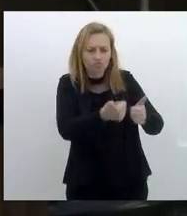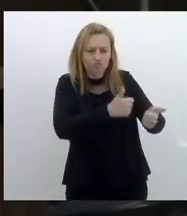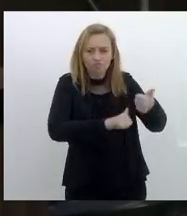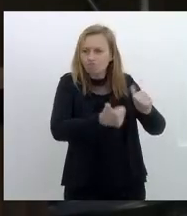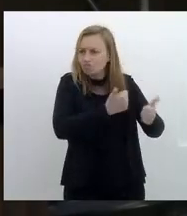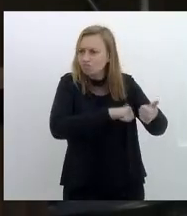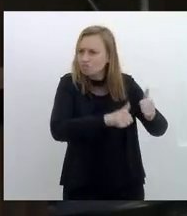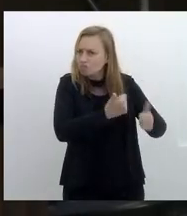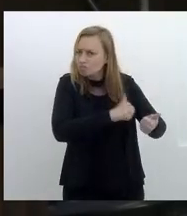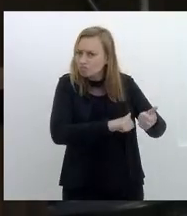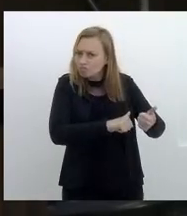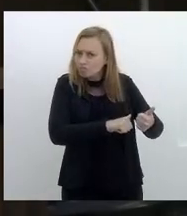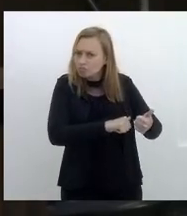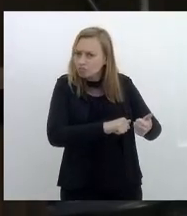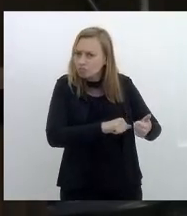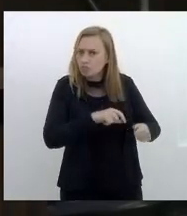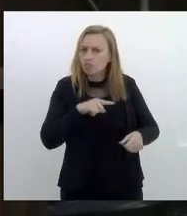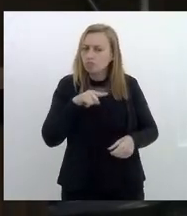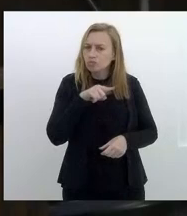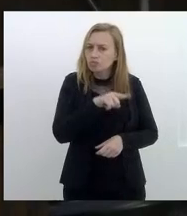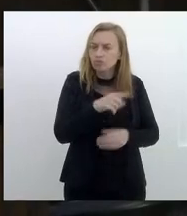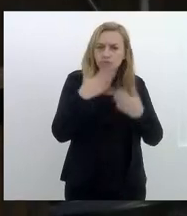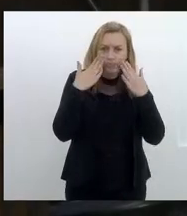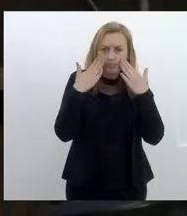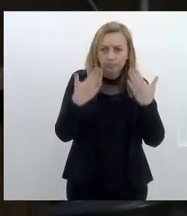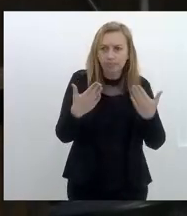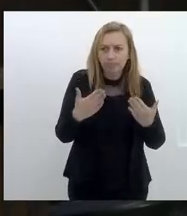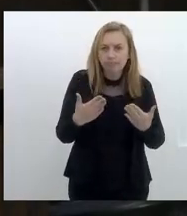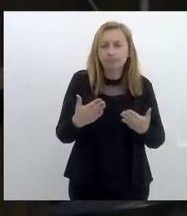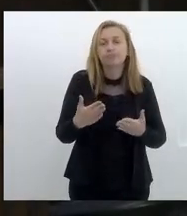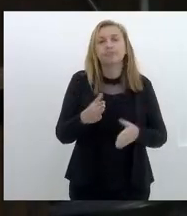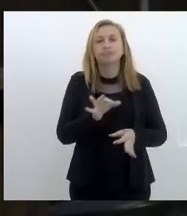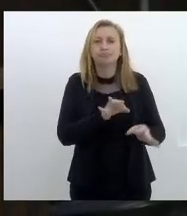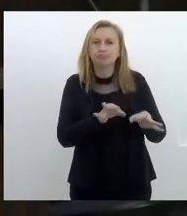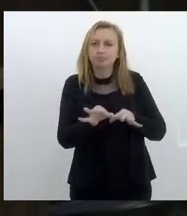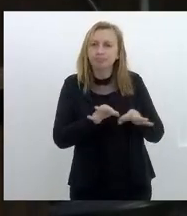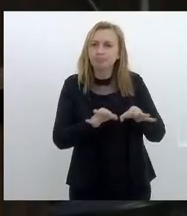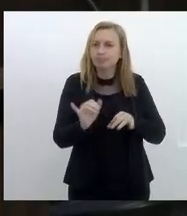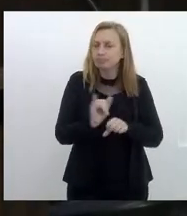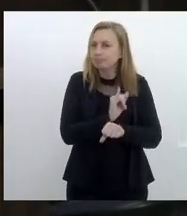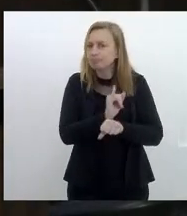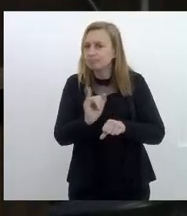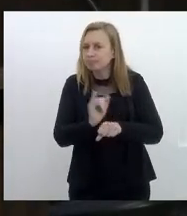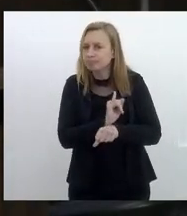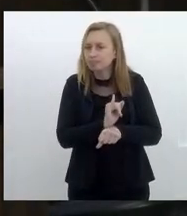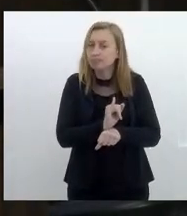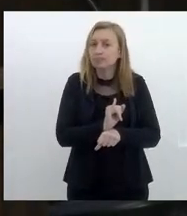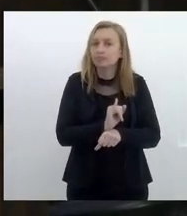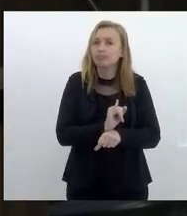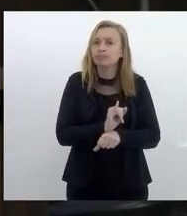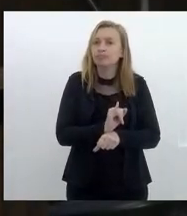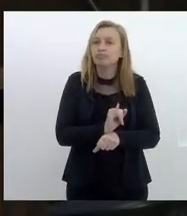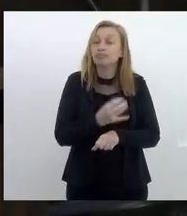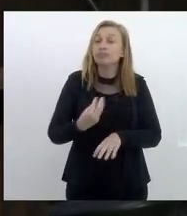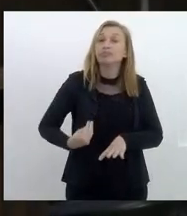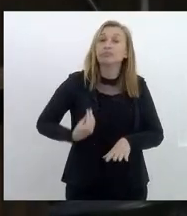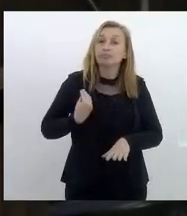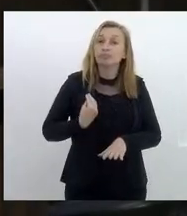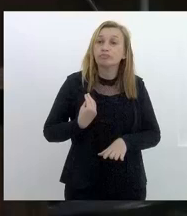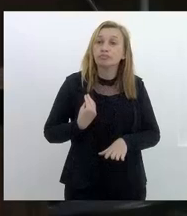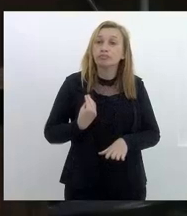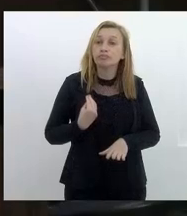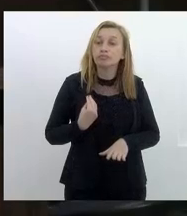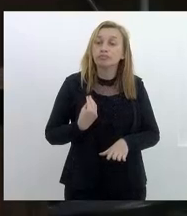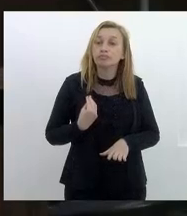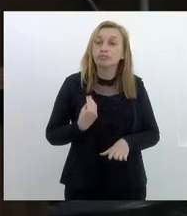de que a isto que estava sendo apresentado é laborado é mexe com a vida de